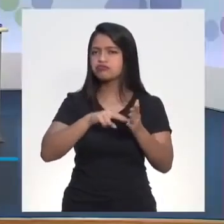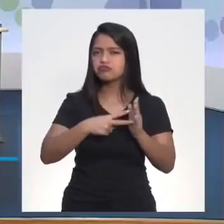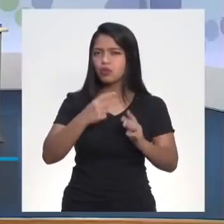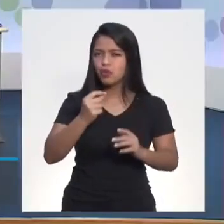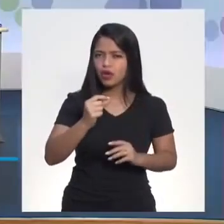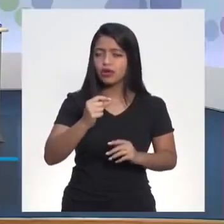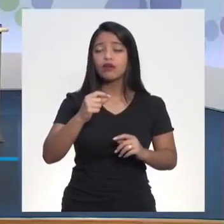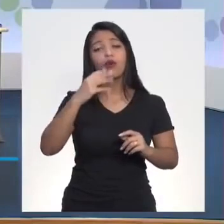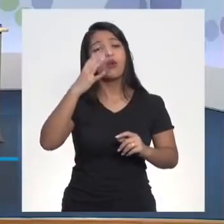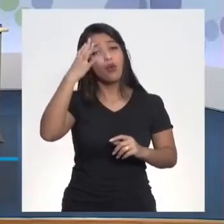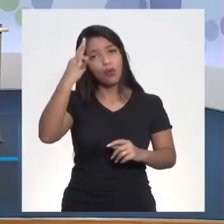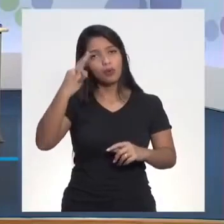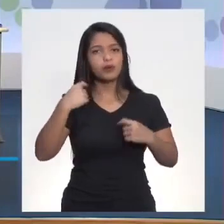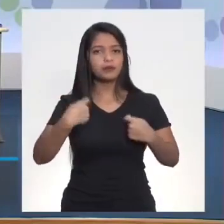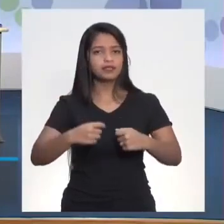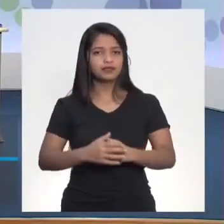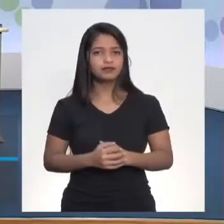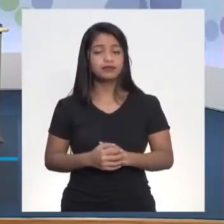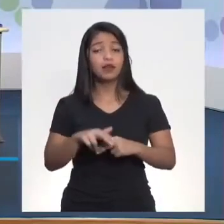Quantos lados?